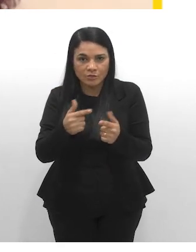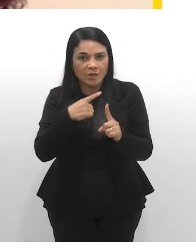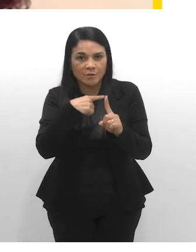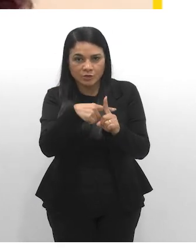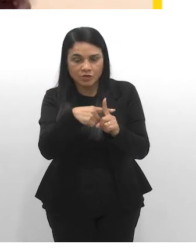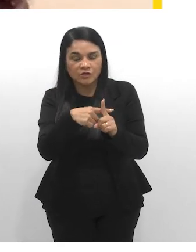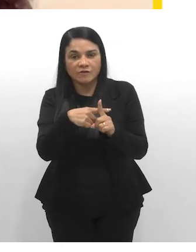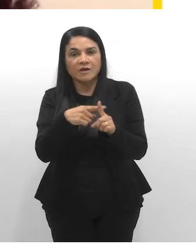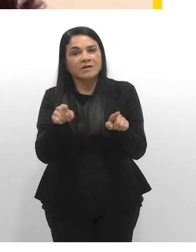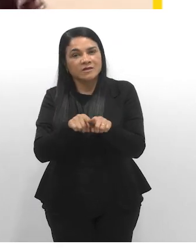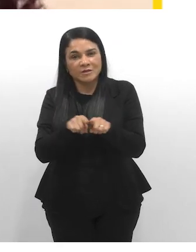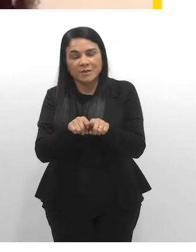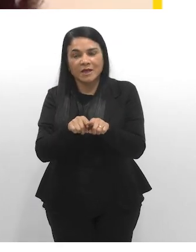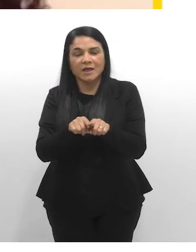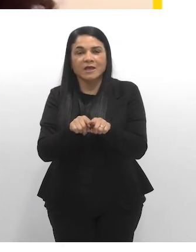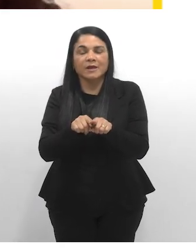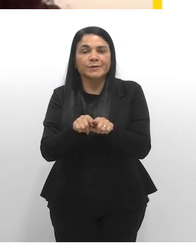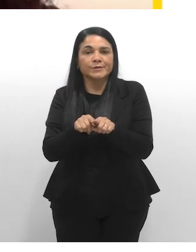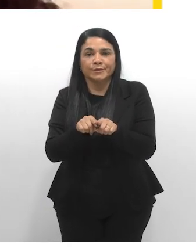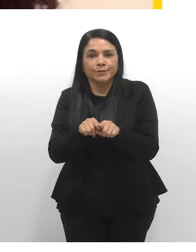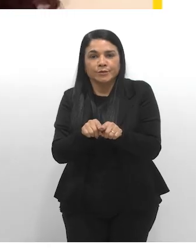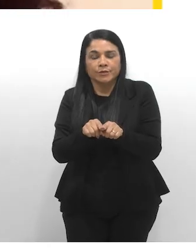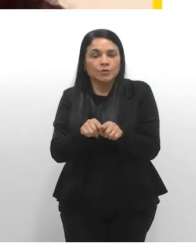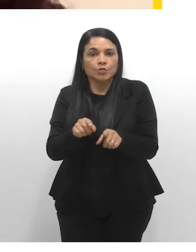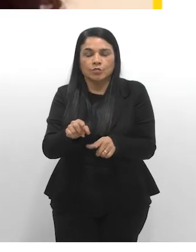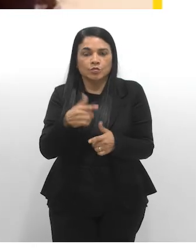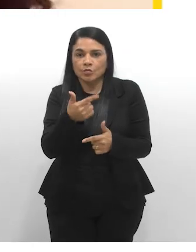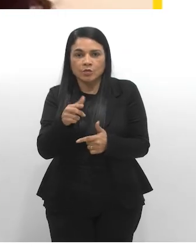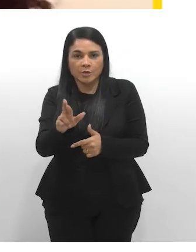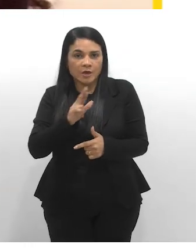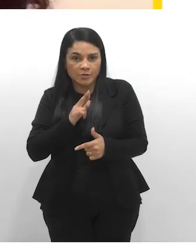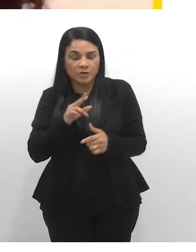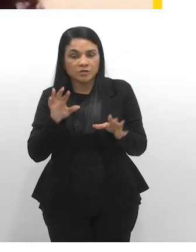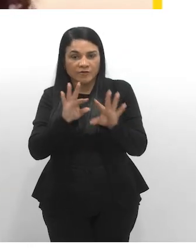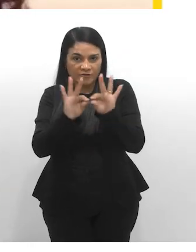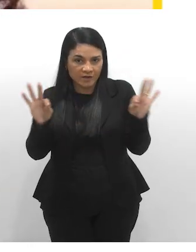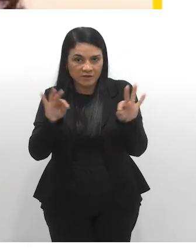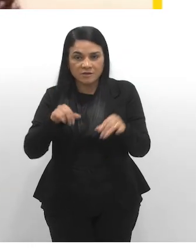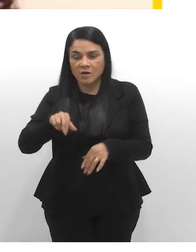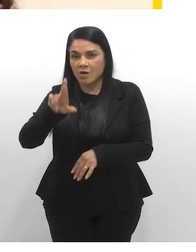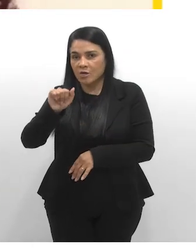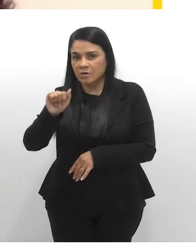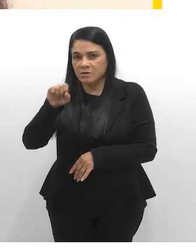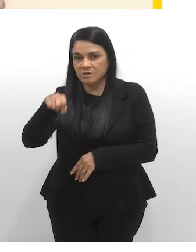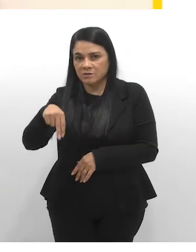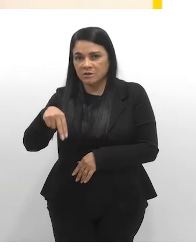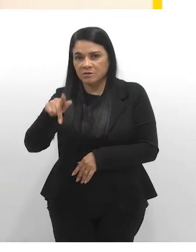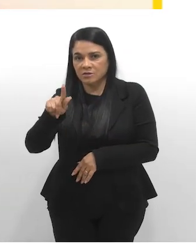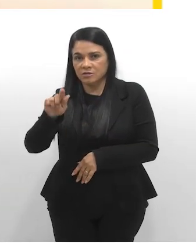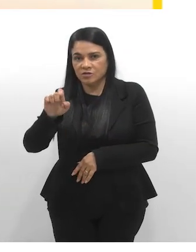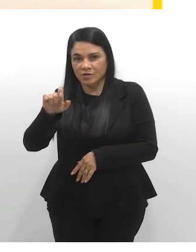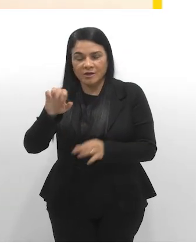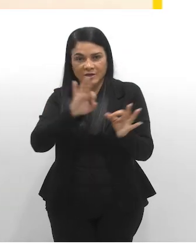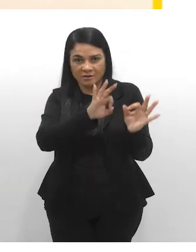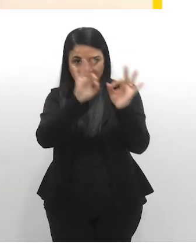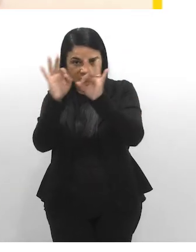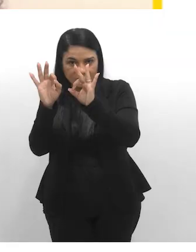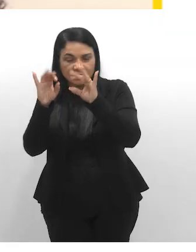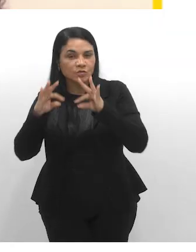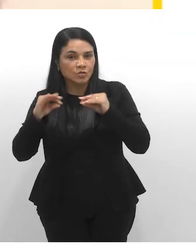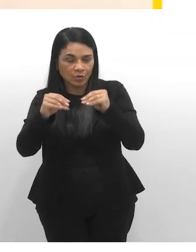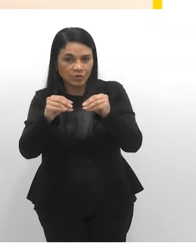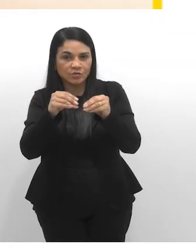como também ela é, na verdade, reativa. Eu fecho isso com a frase da Rosângela, que eu acho que todo mundo que está